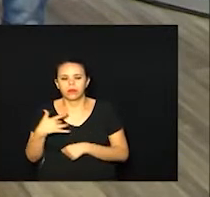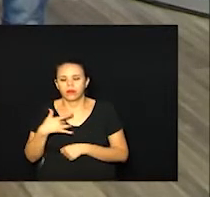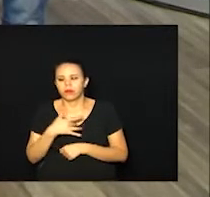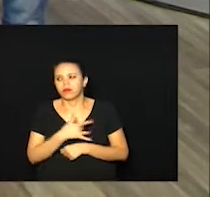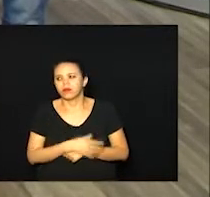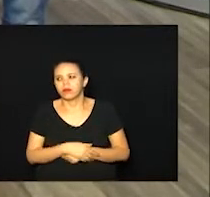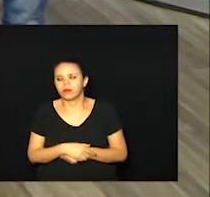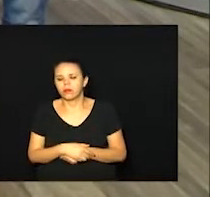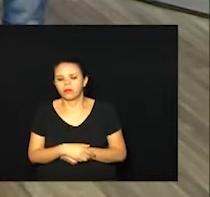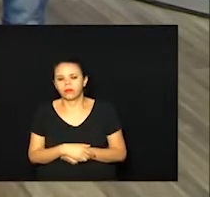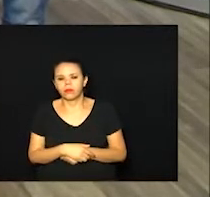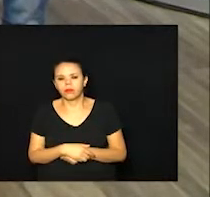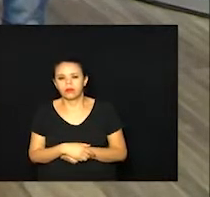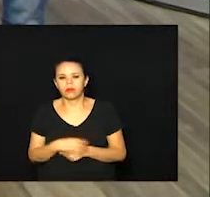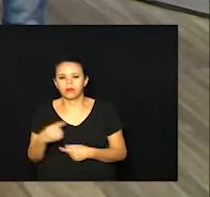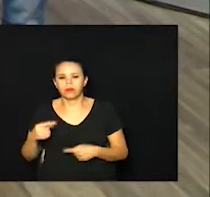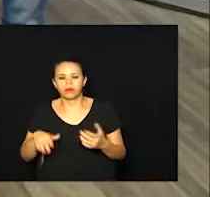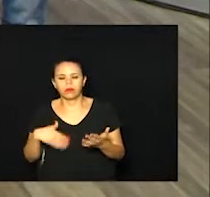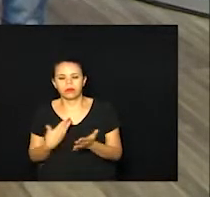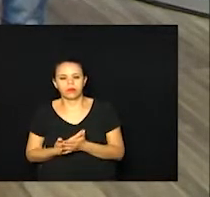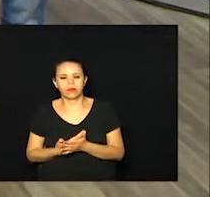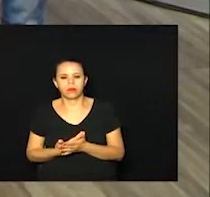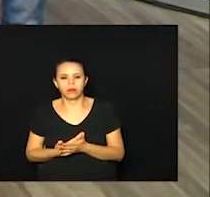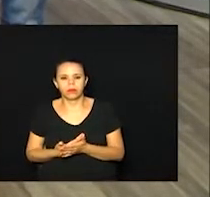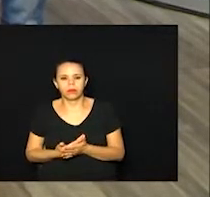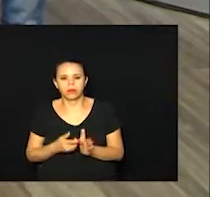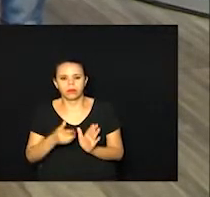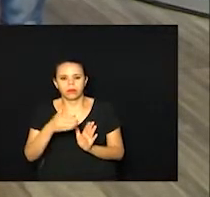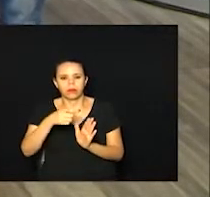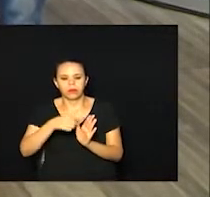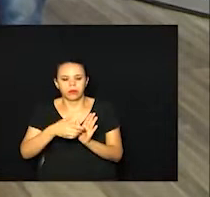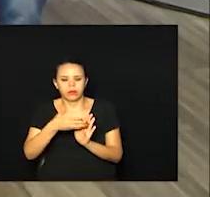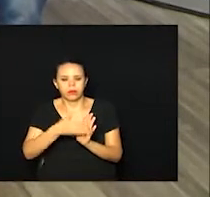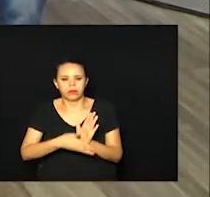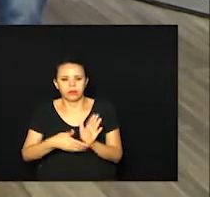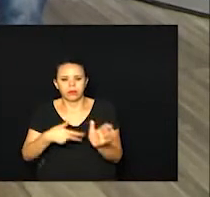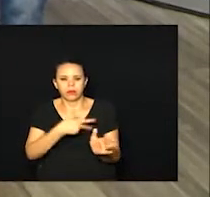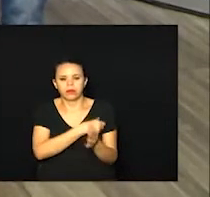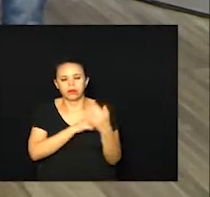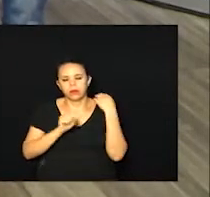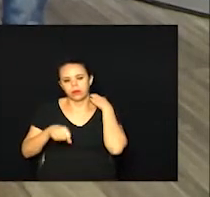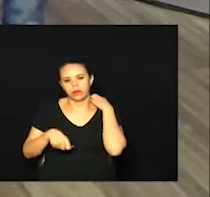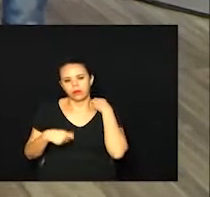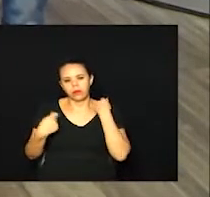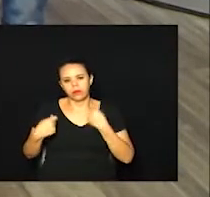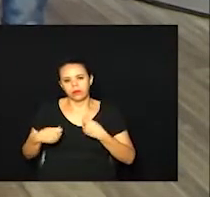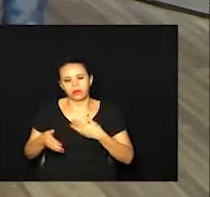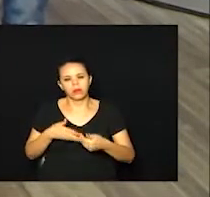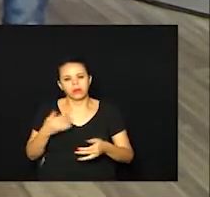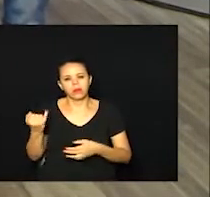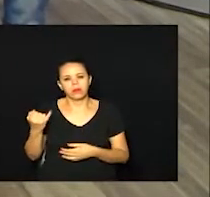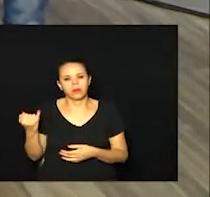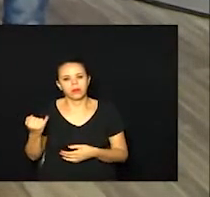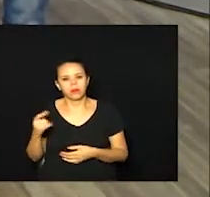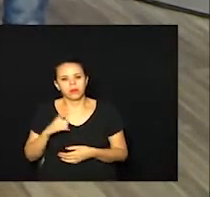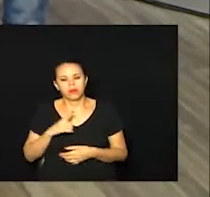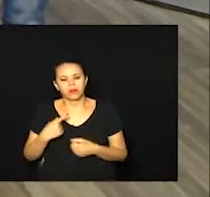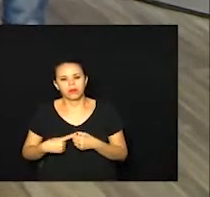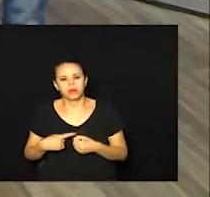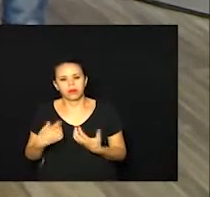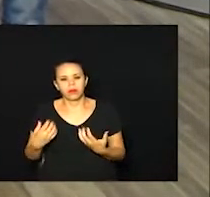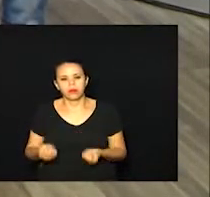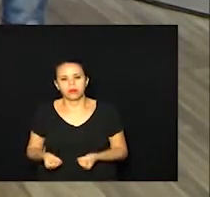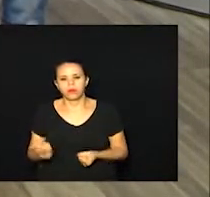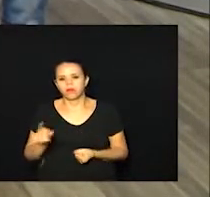saúde, porque se discute até hoje sobre o passaporte da vacina, se é necessário, qual que é a importância, tem município que aderiu,